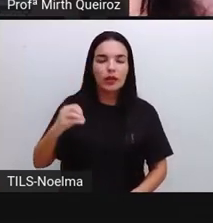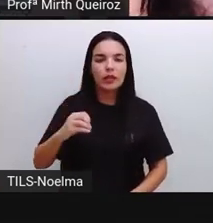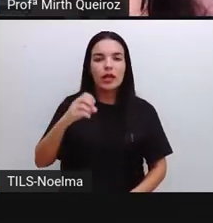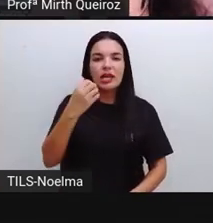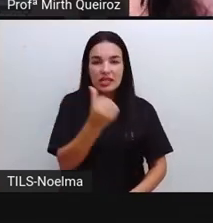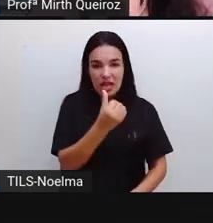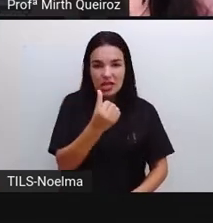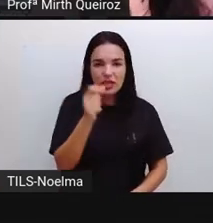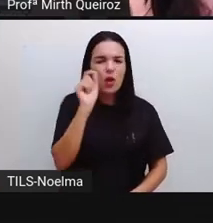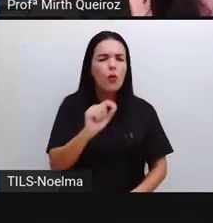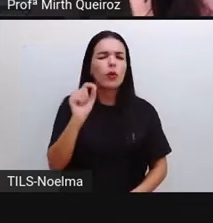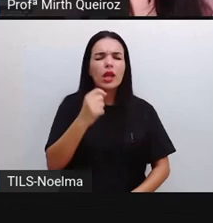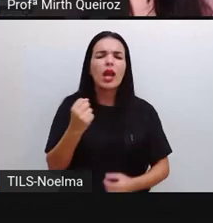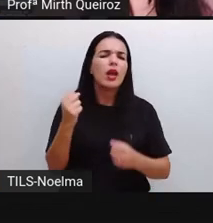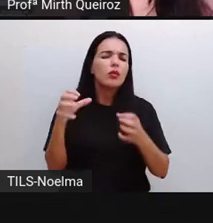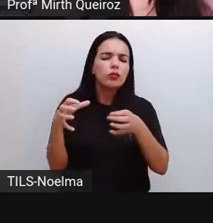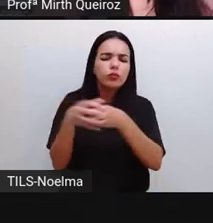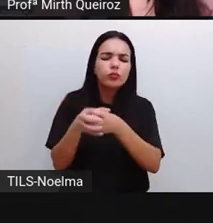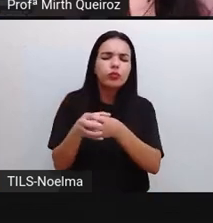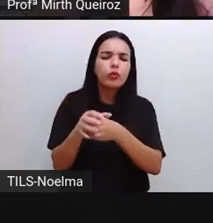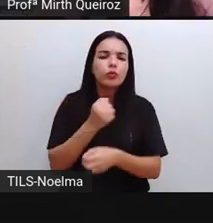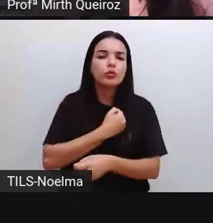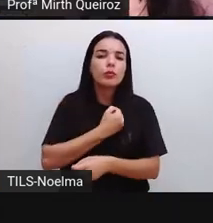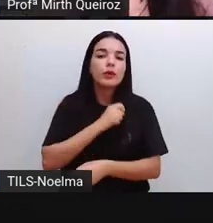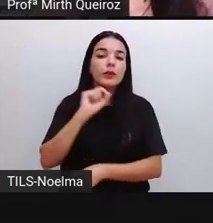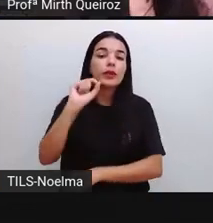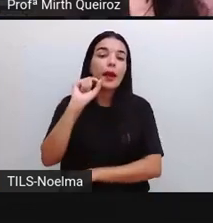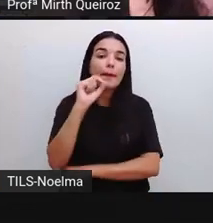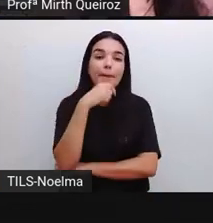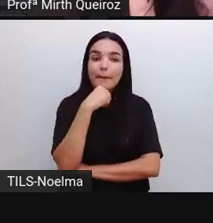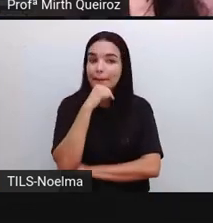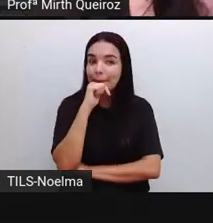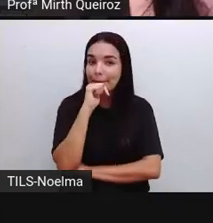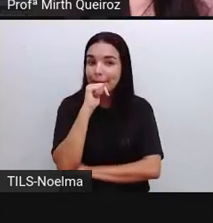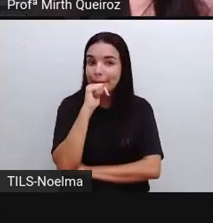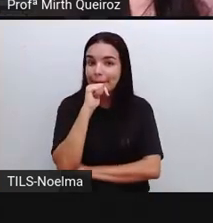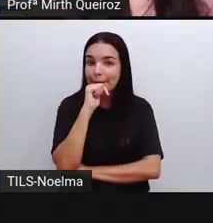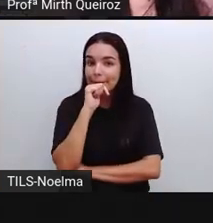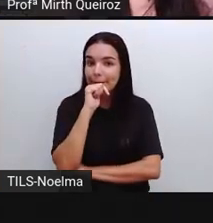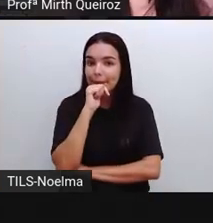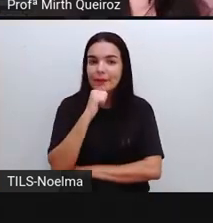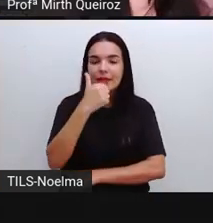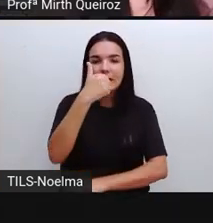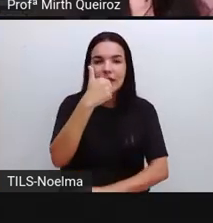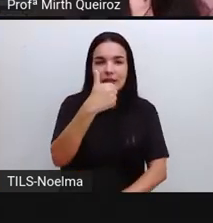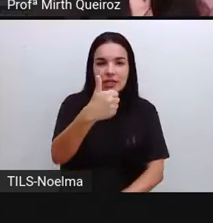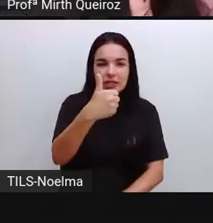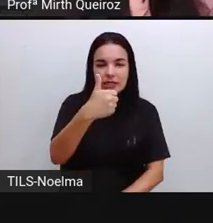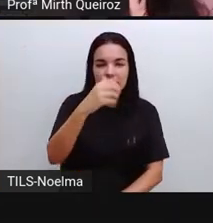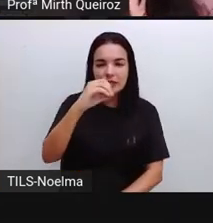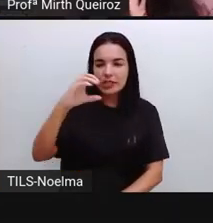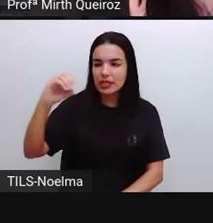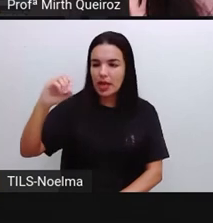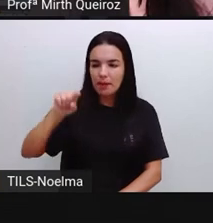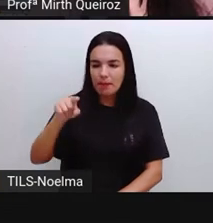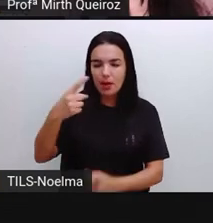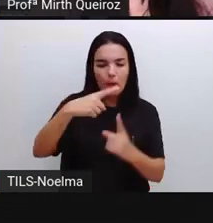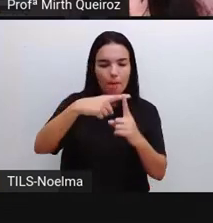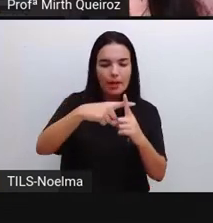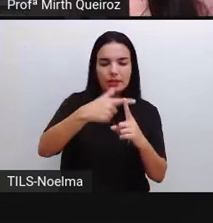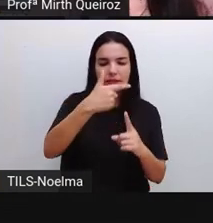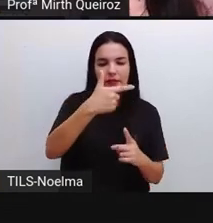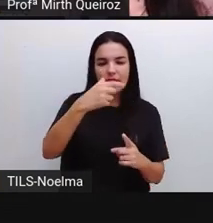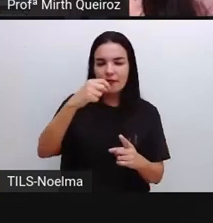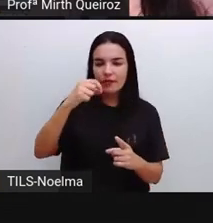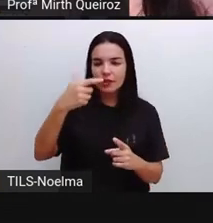3.456 que número é o pó Olha só Que número que a gente forma 100 1000 mais 20 mil cento e vinte